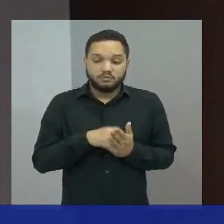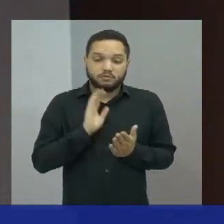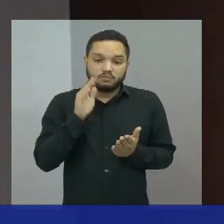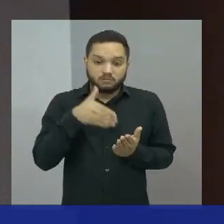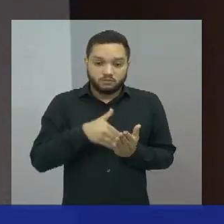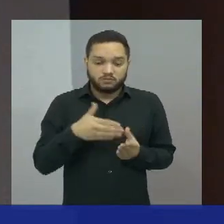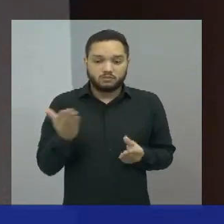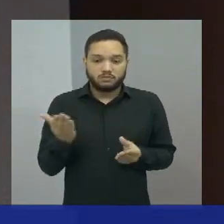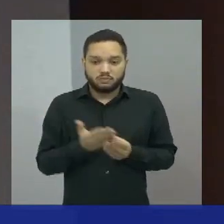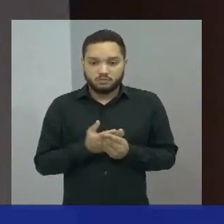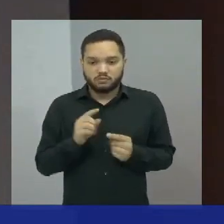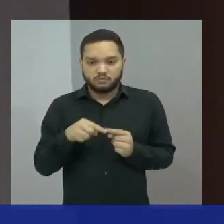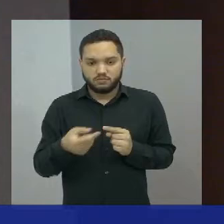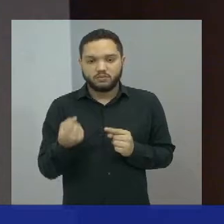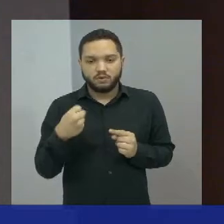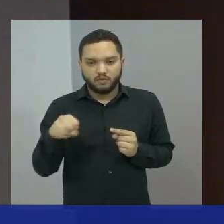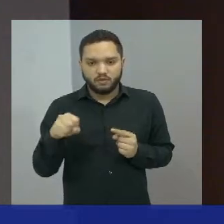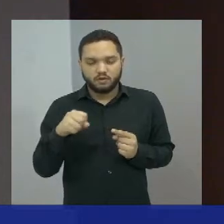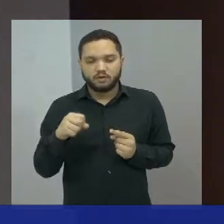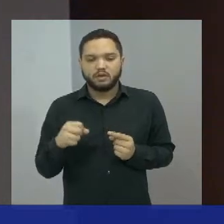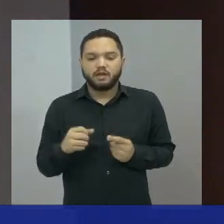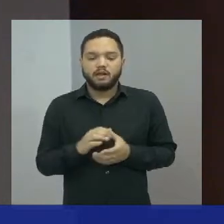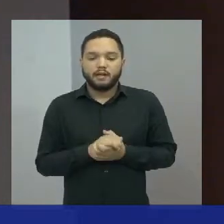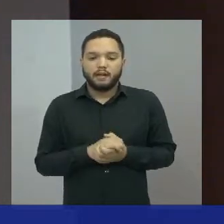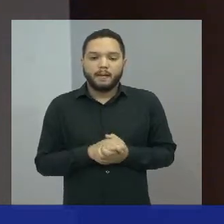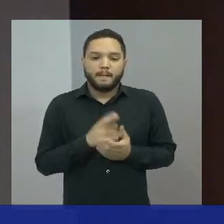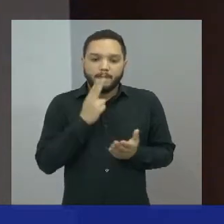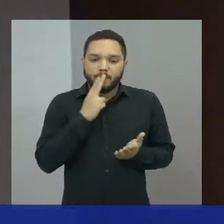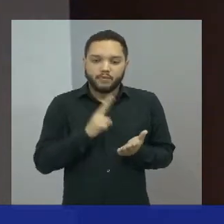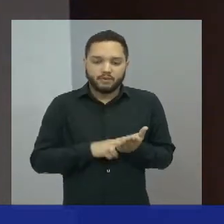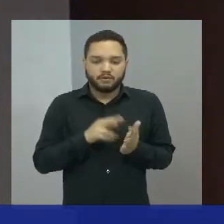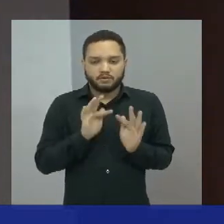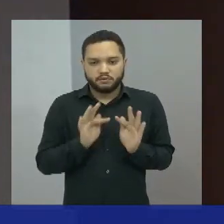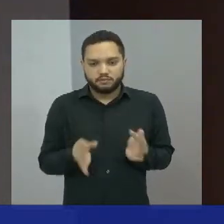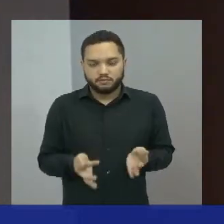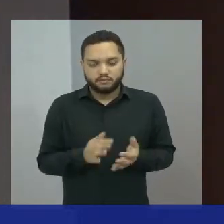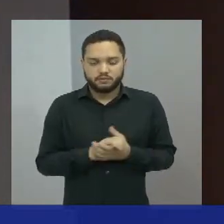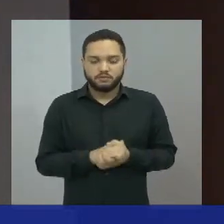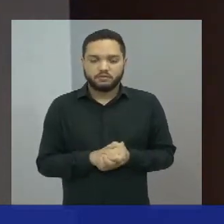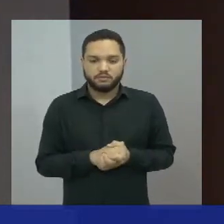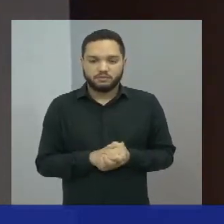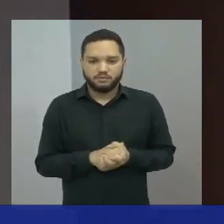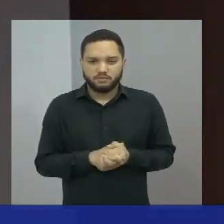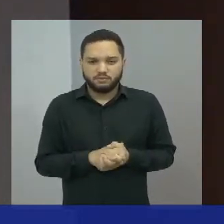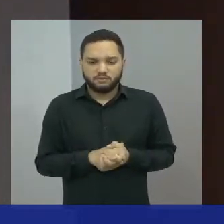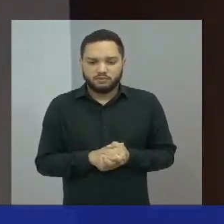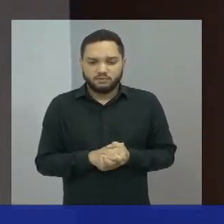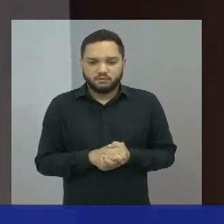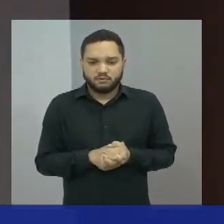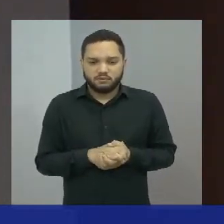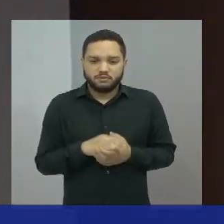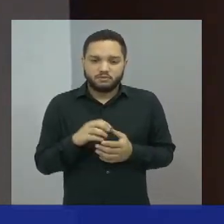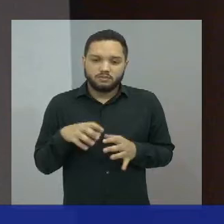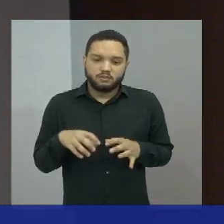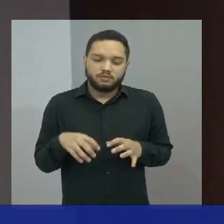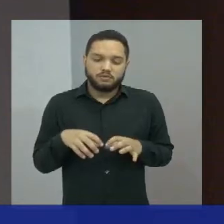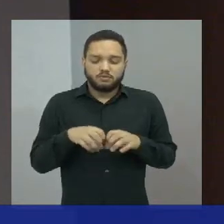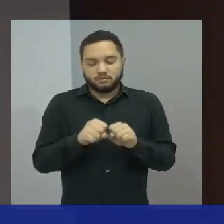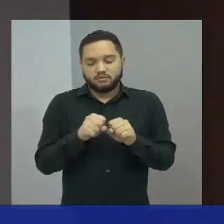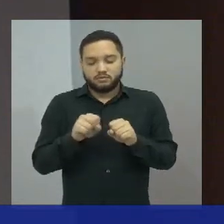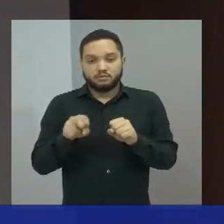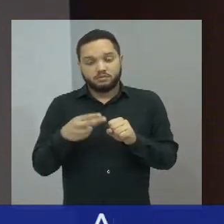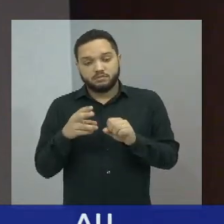processo, após a defesa e recurso. Multa simples, apropriação, inutilização ou